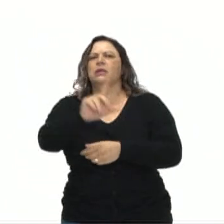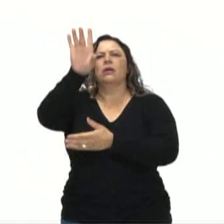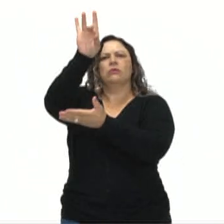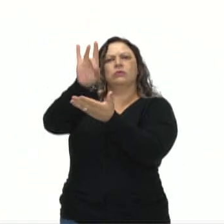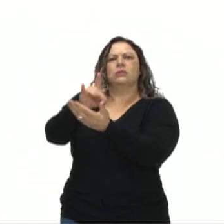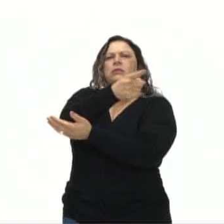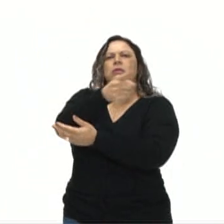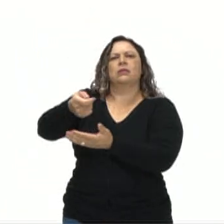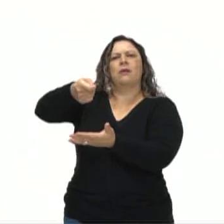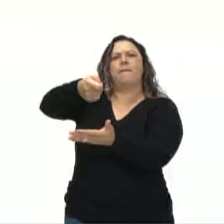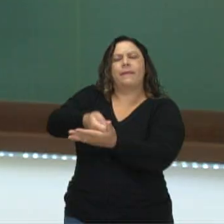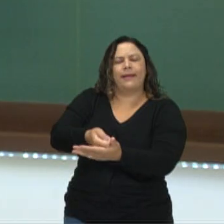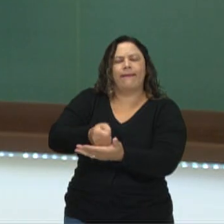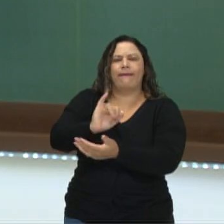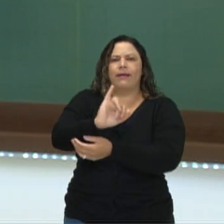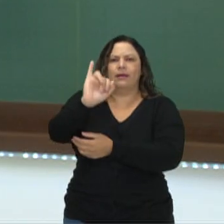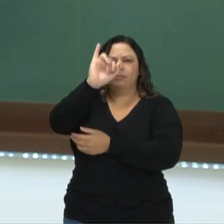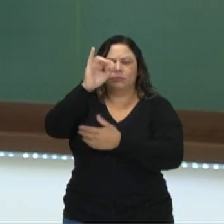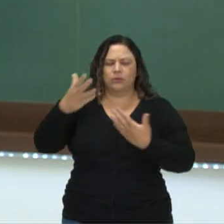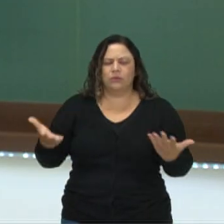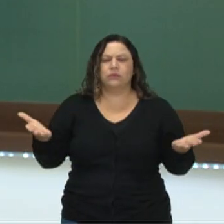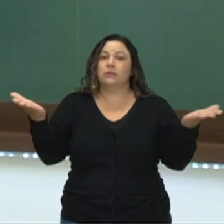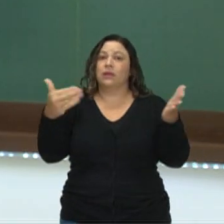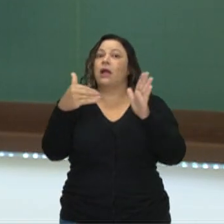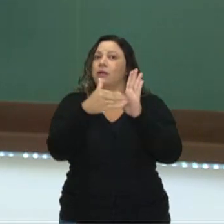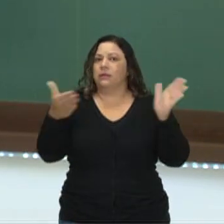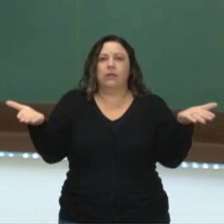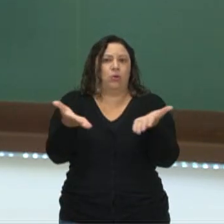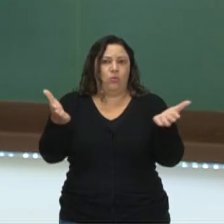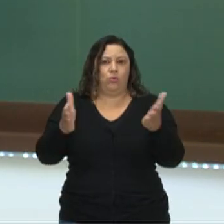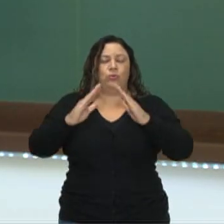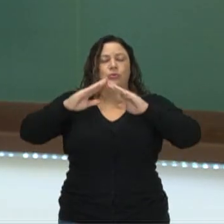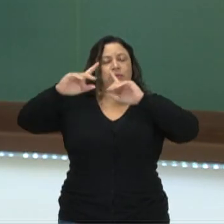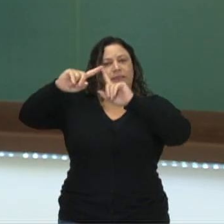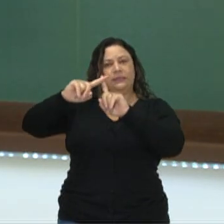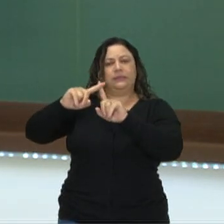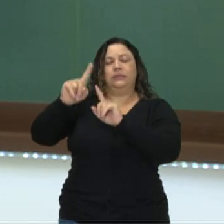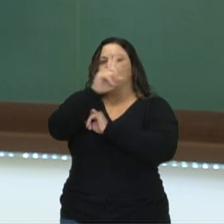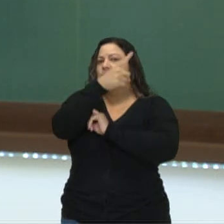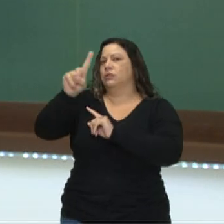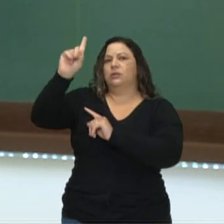pagar impostos, né? Até hoje as igrejas não pagam impostos.